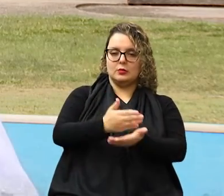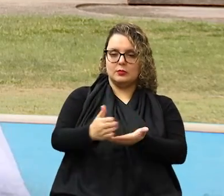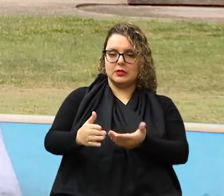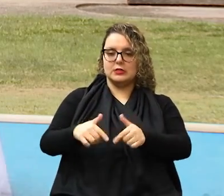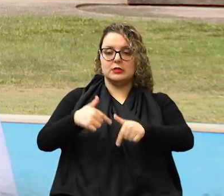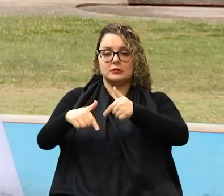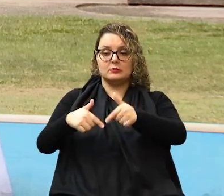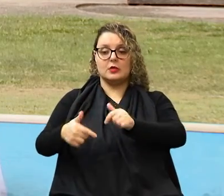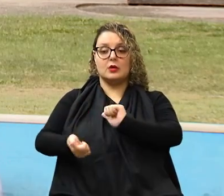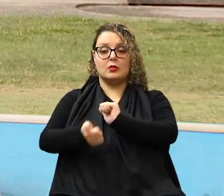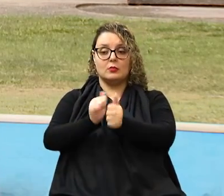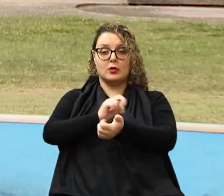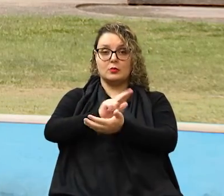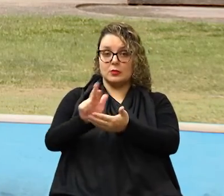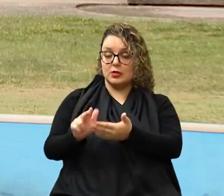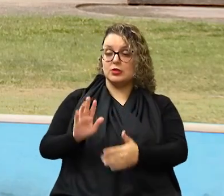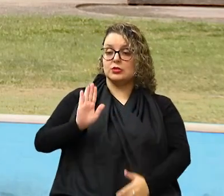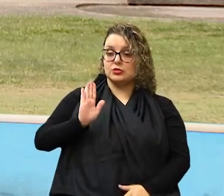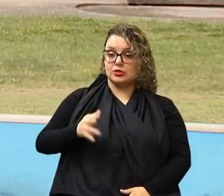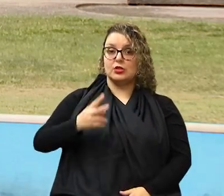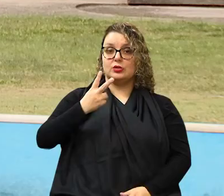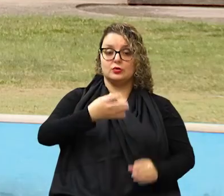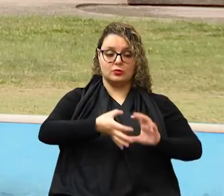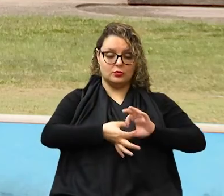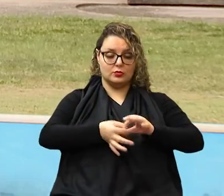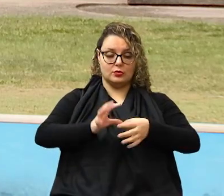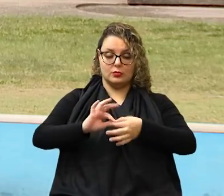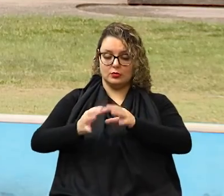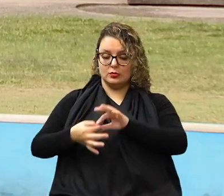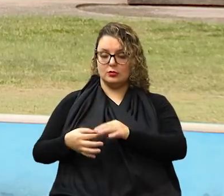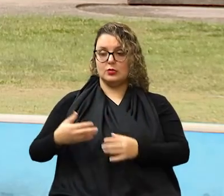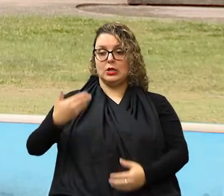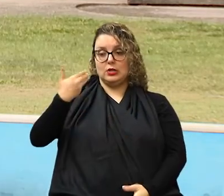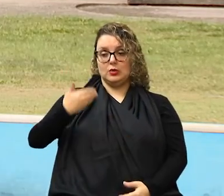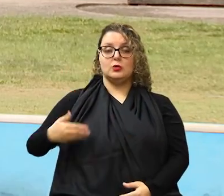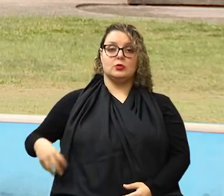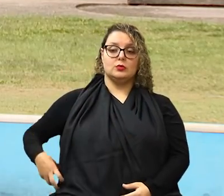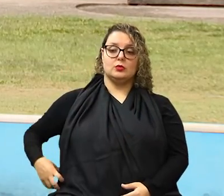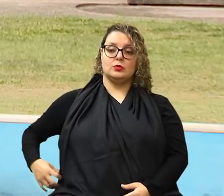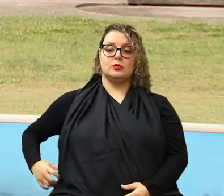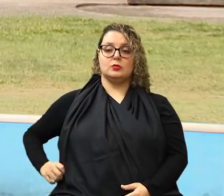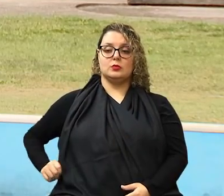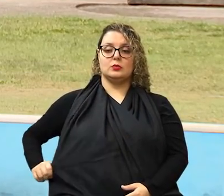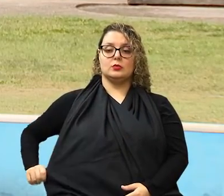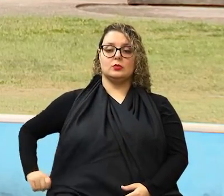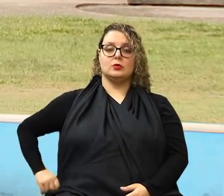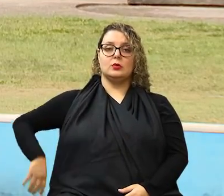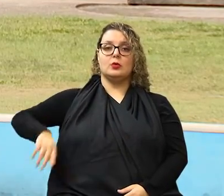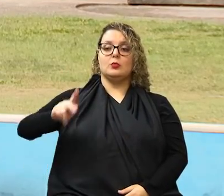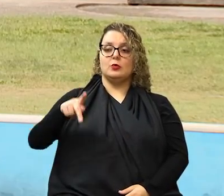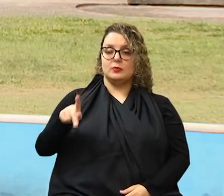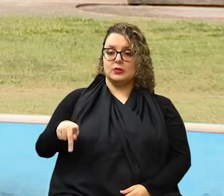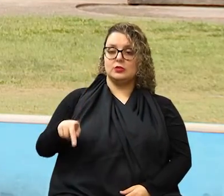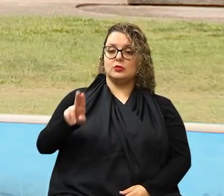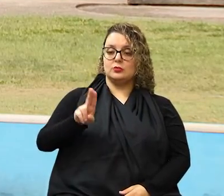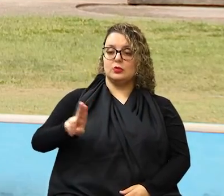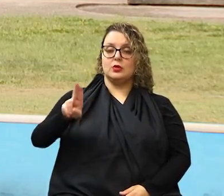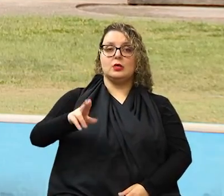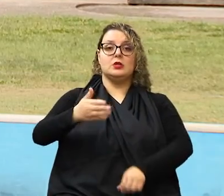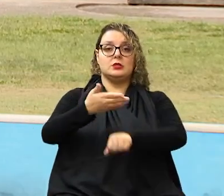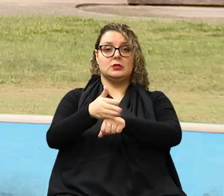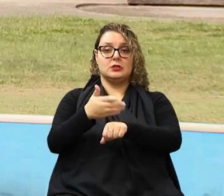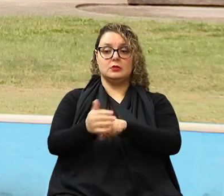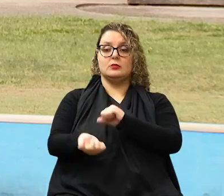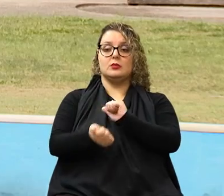Comecei a trabalhar com atletas, já estive em 2 Jogos Olímpicos, sou docente universitário,